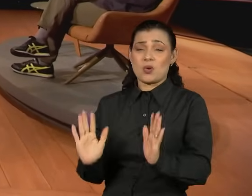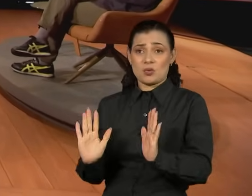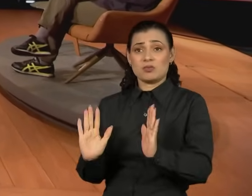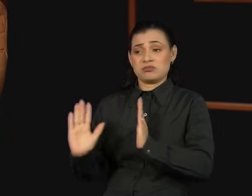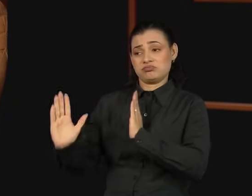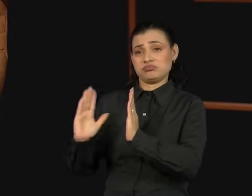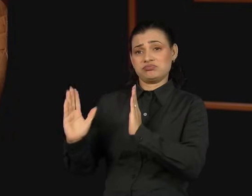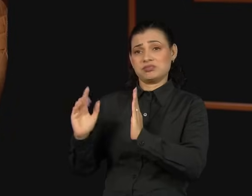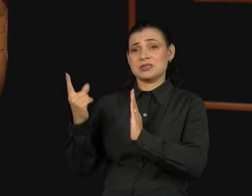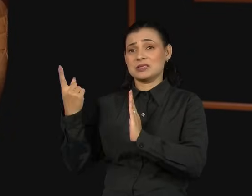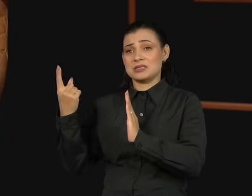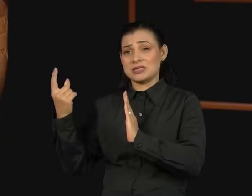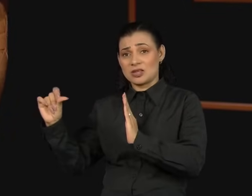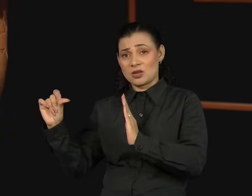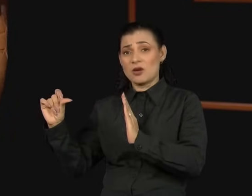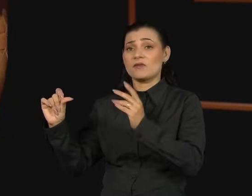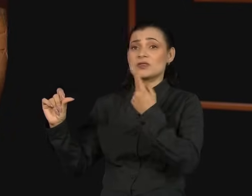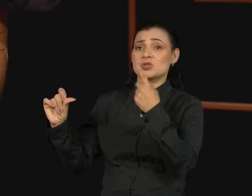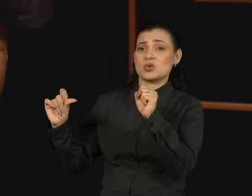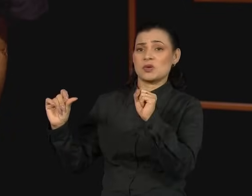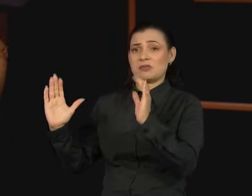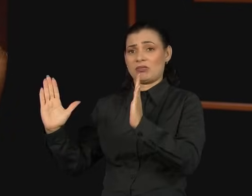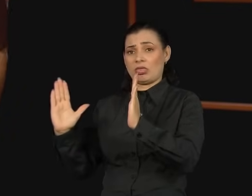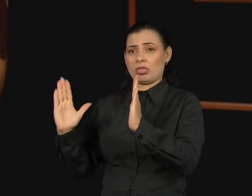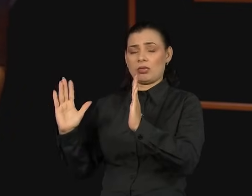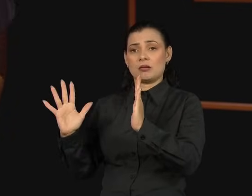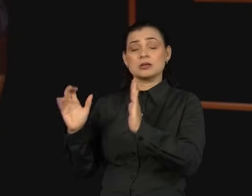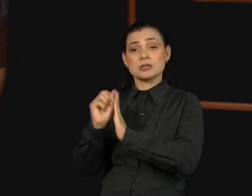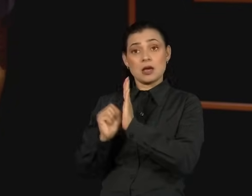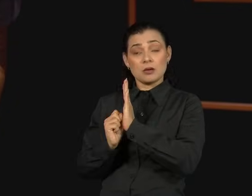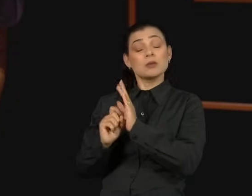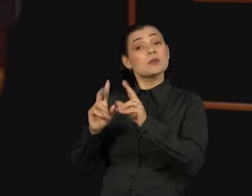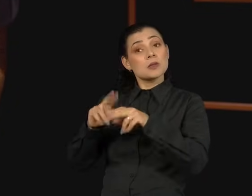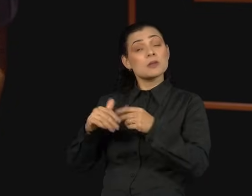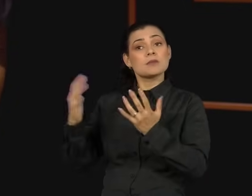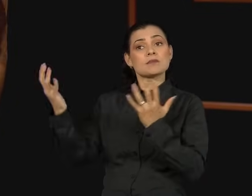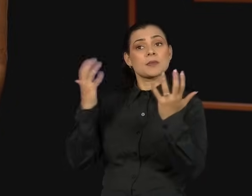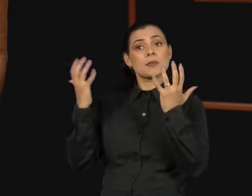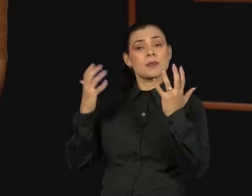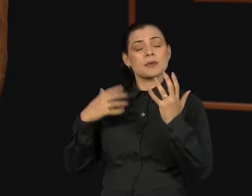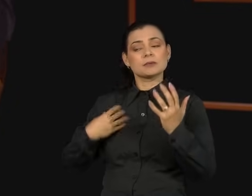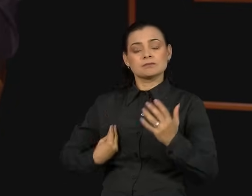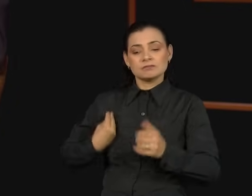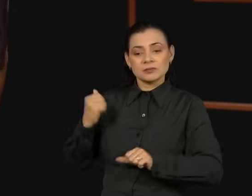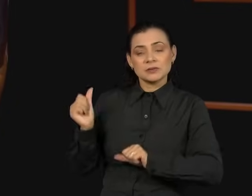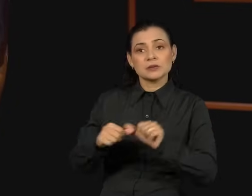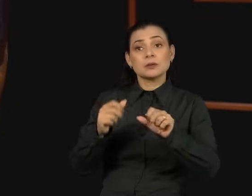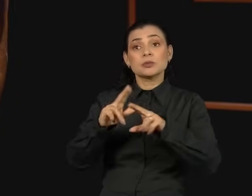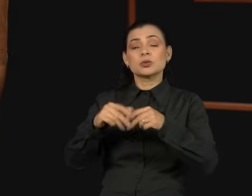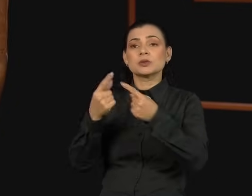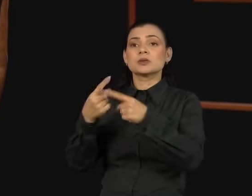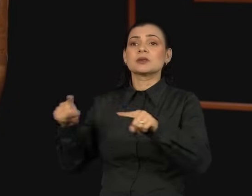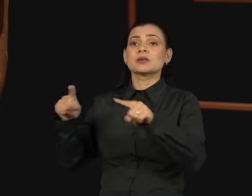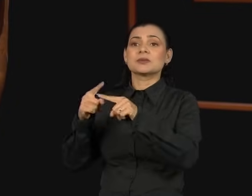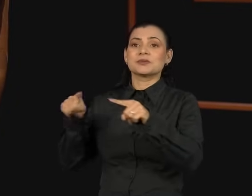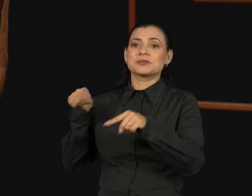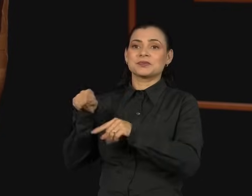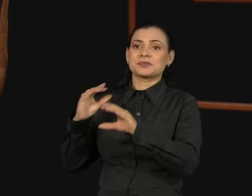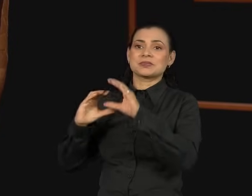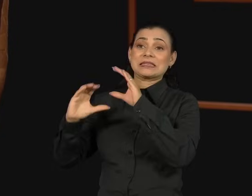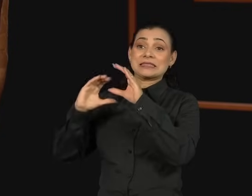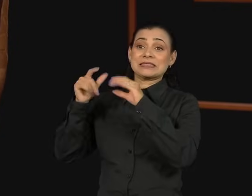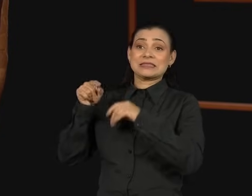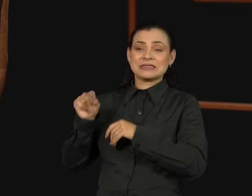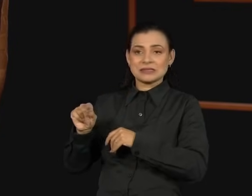coisa contemporânea estava acontecendo. Isso que me deixou nessa crise. Mas a canção, de certo modo, foi a minha